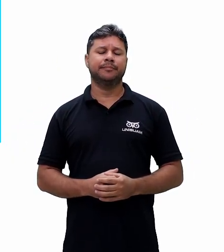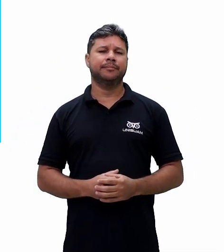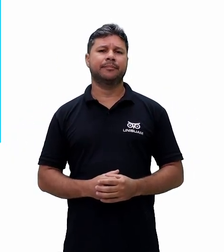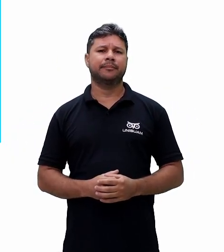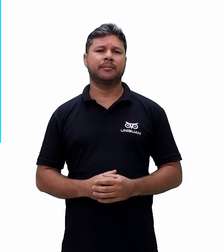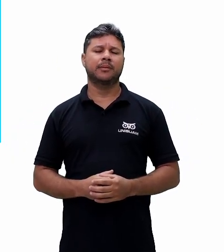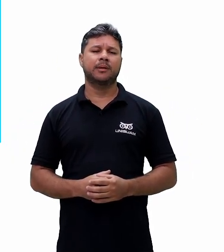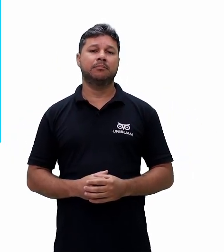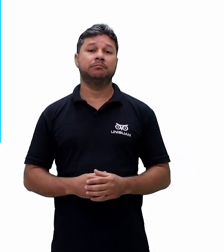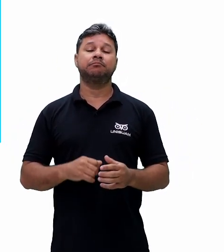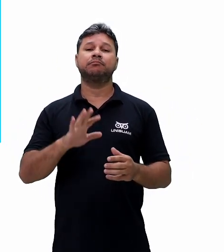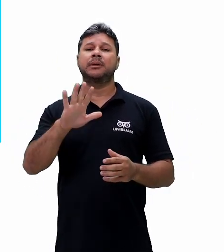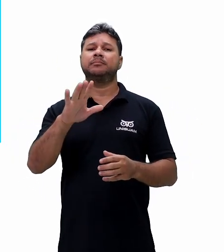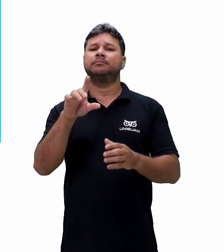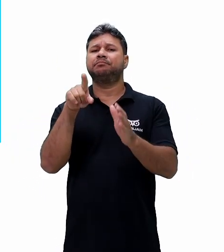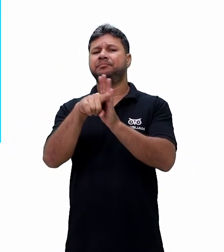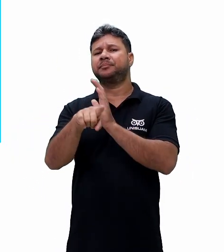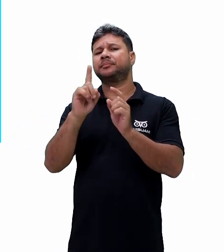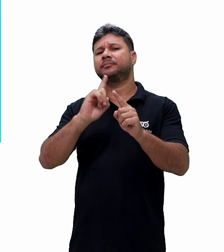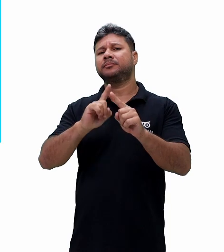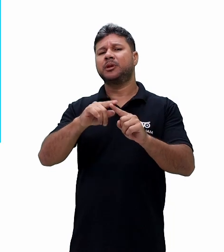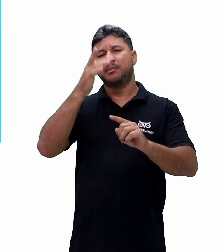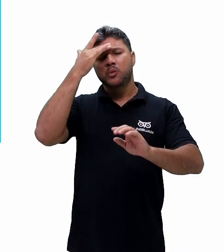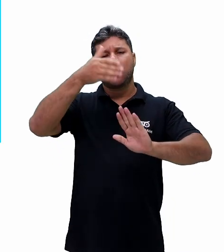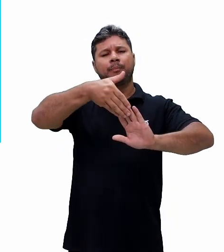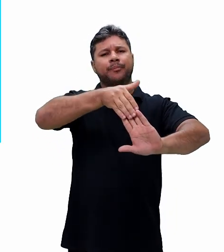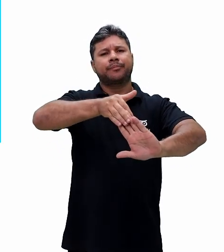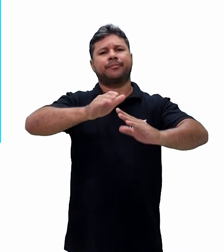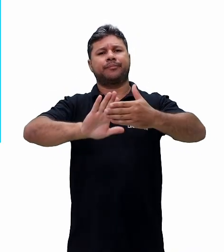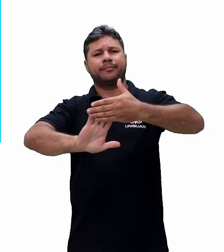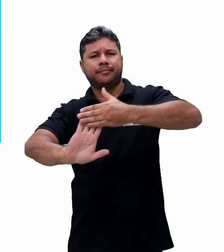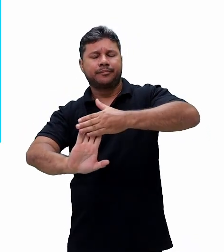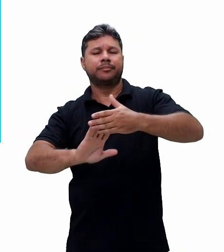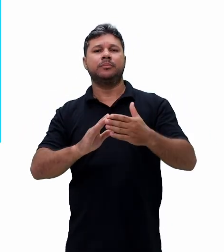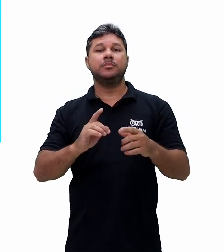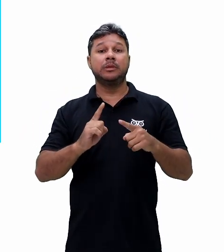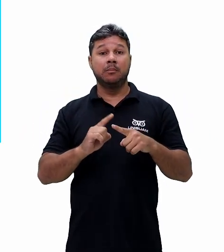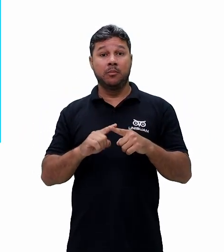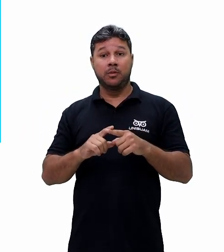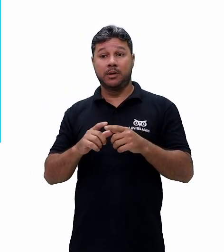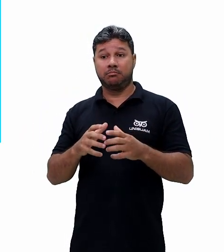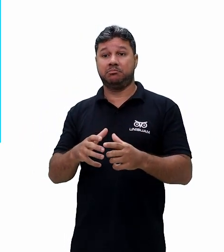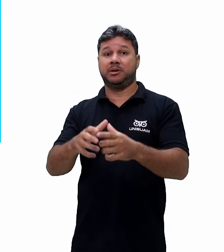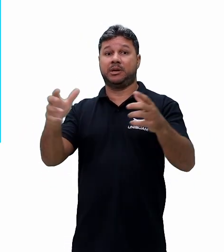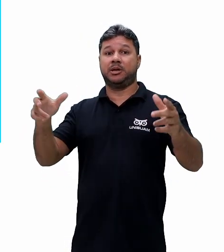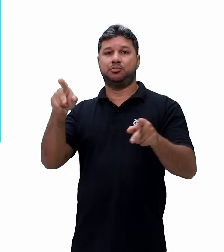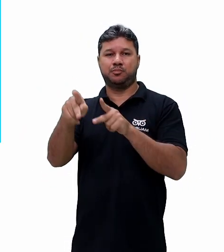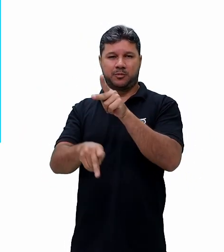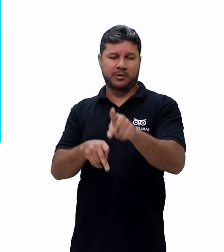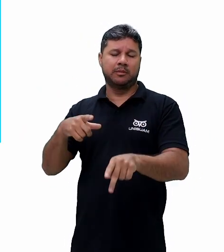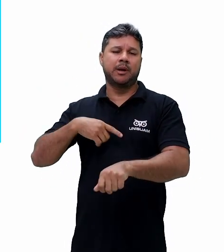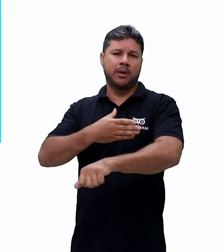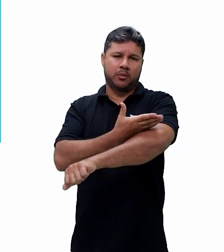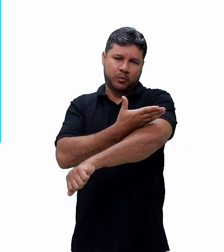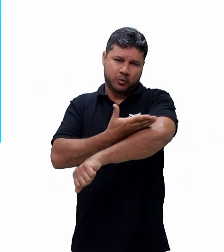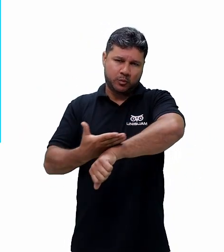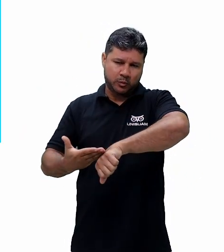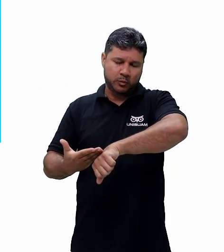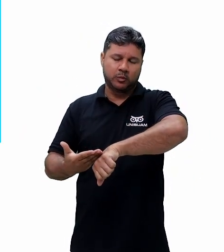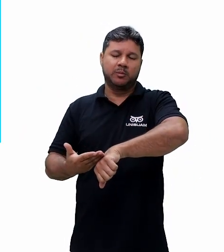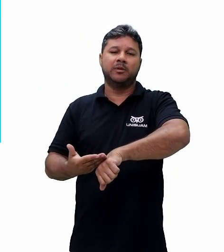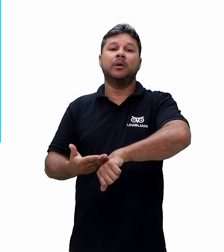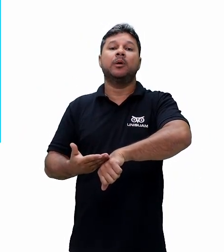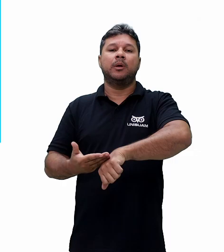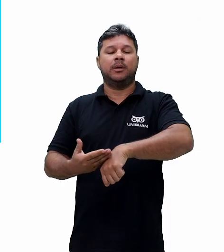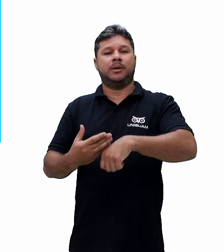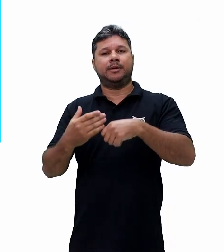E por que as pessoas alongam? Porque grande parte da população tem o hábito